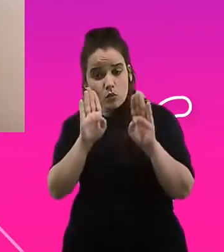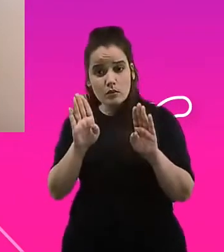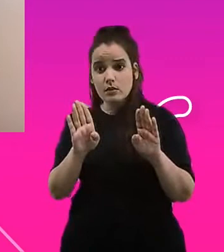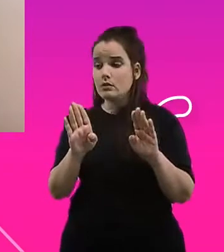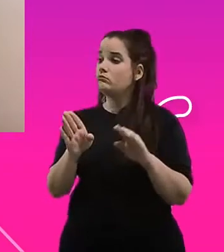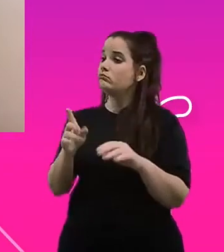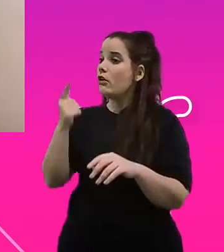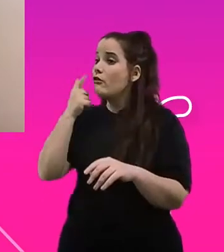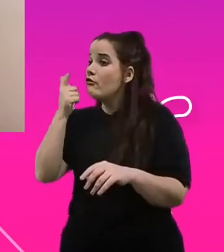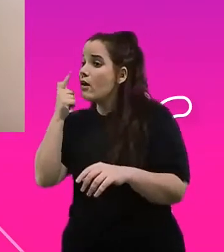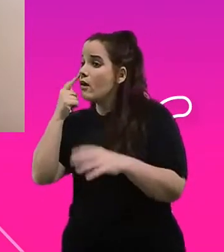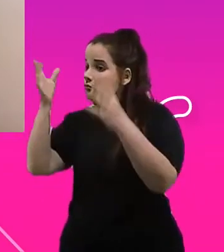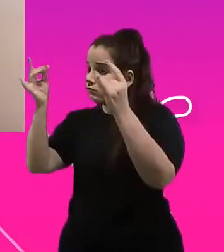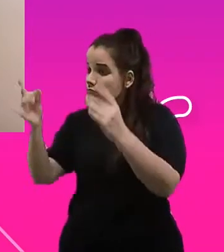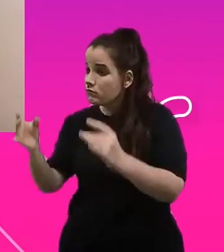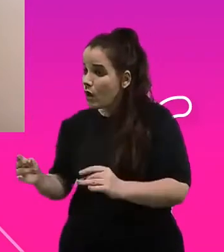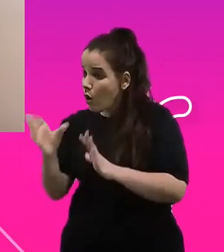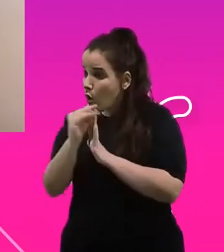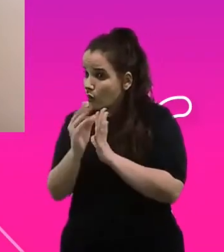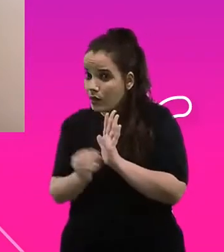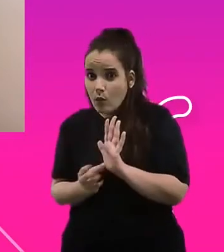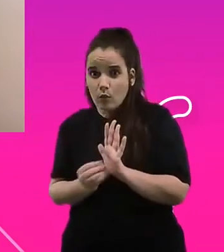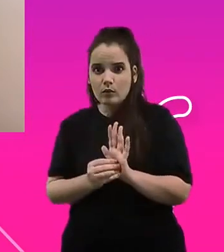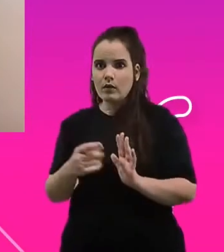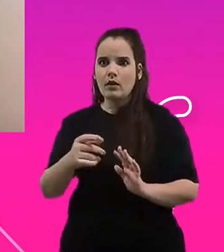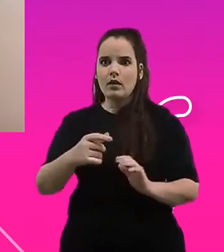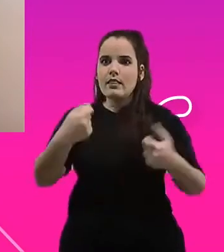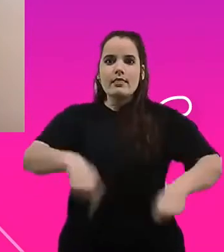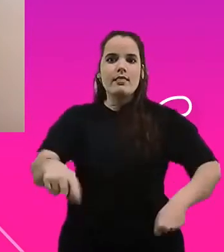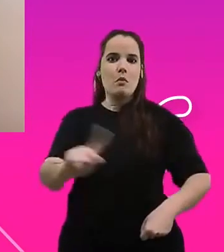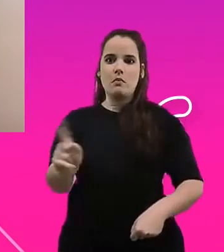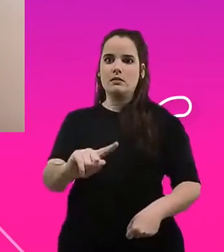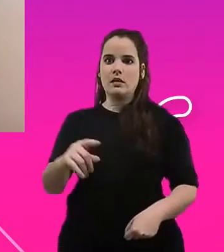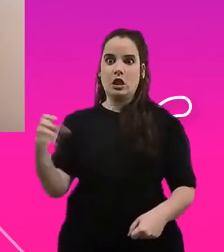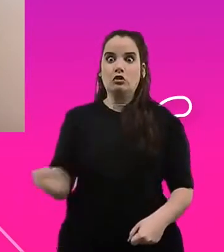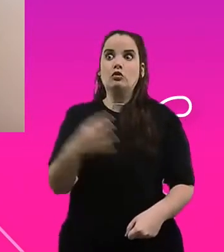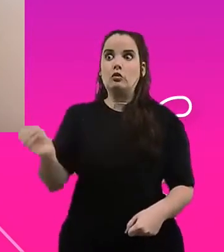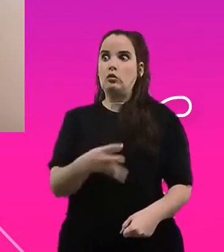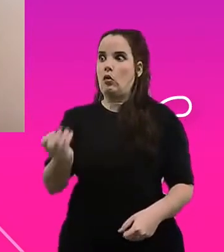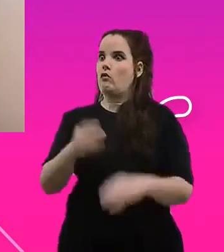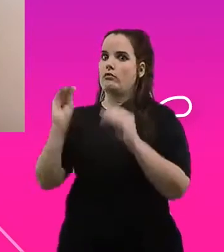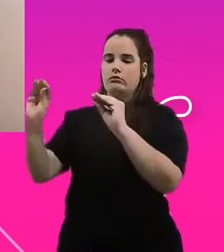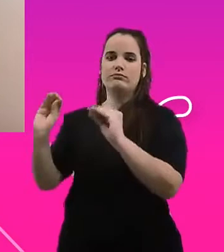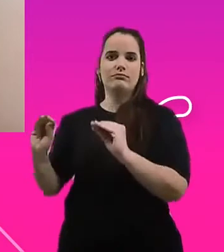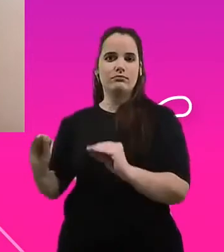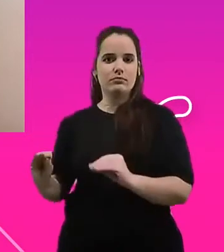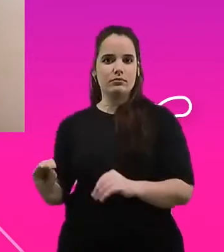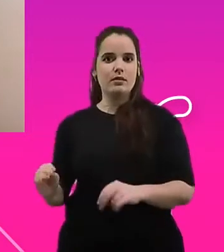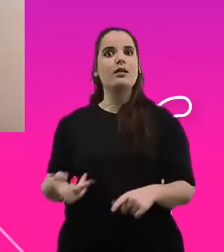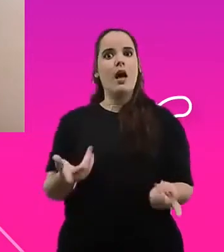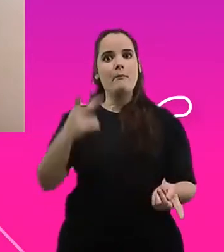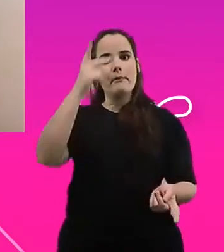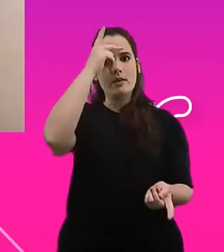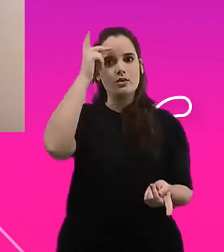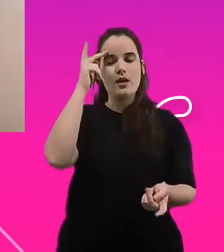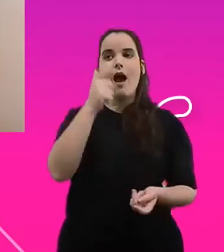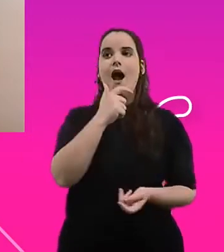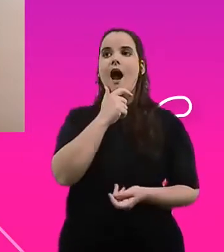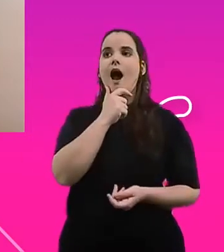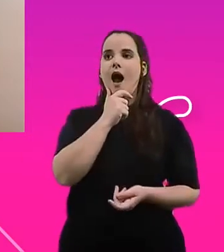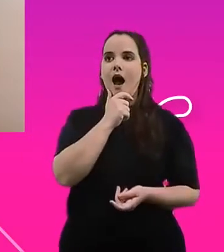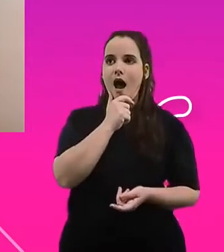coisa nova, que é exatamente o oposto do que a gente está fazendo. Então, quando a gente começou a fazer isso, as pessoas mesmo começaram a uma mandar para